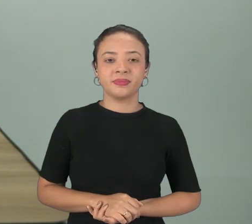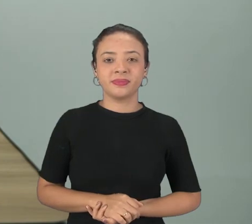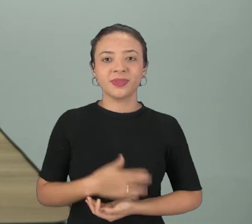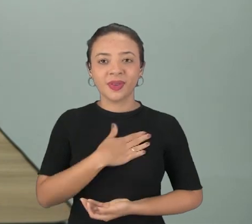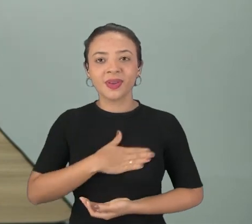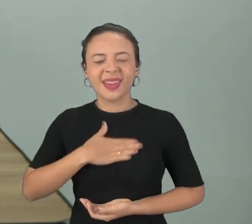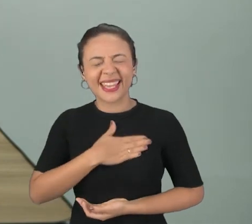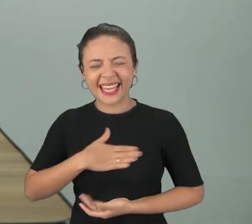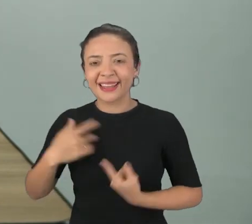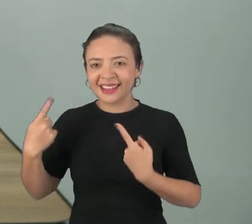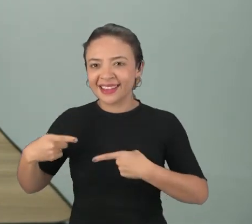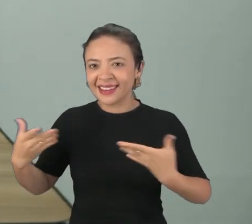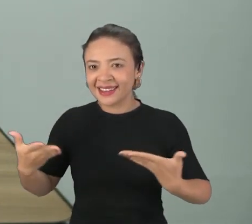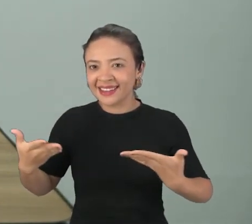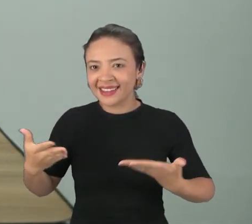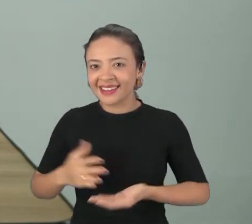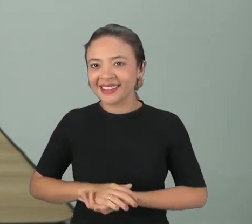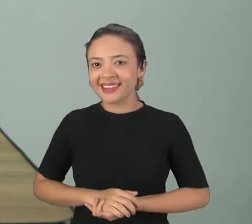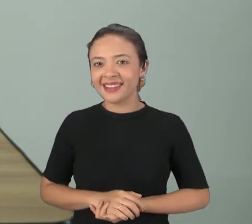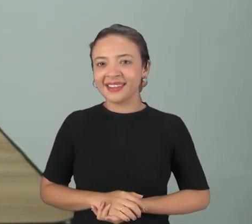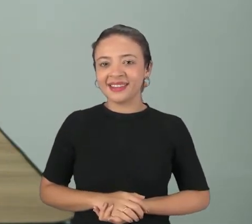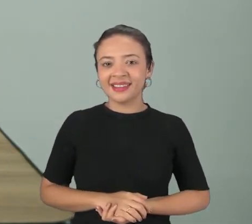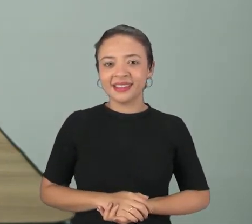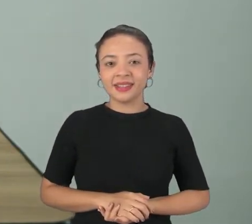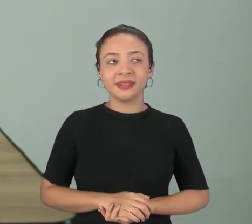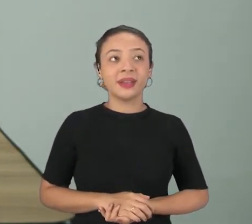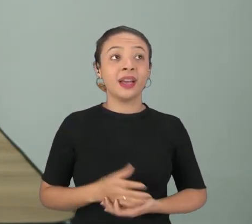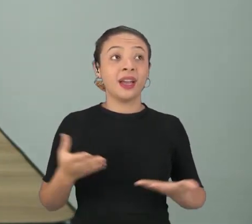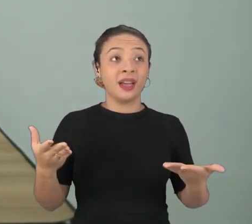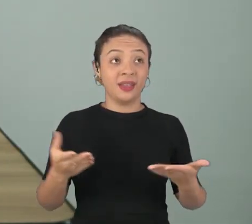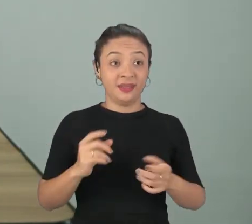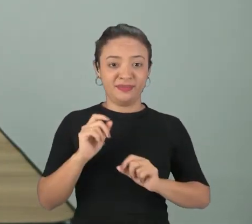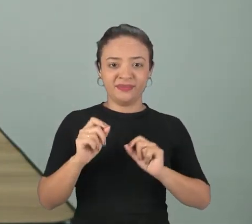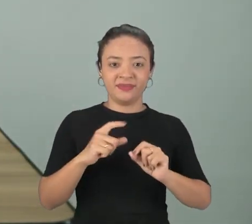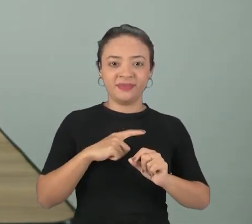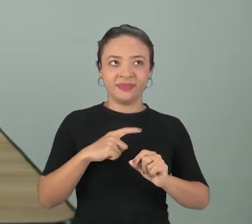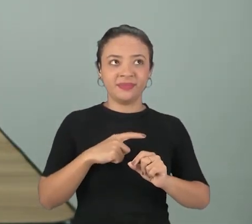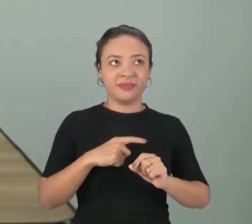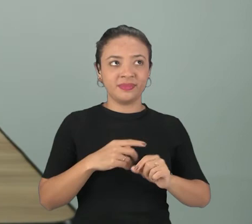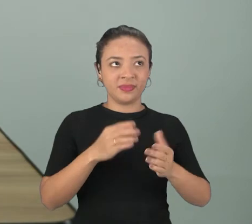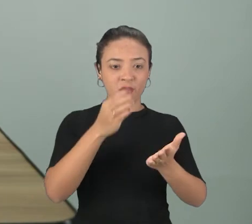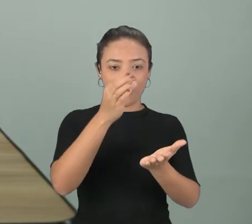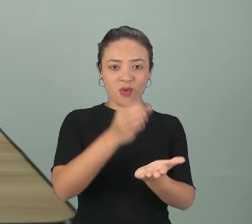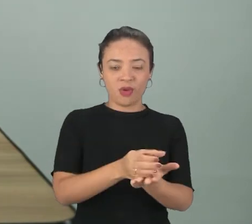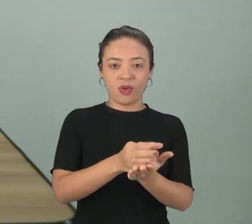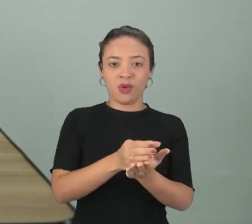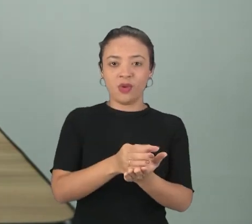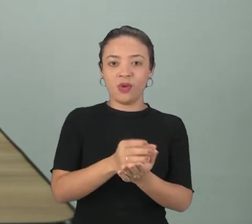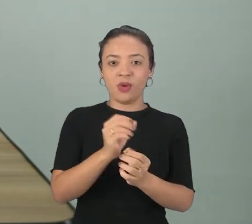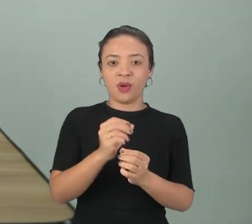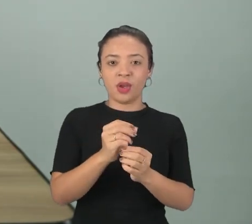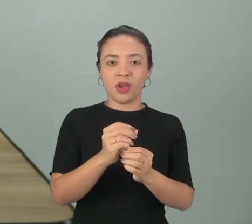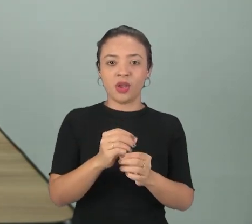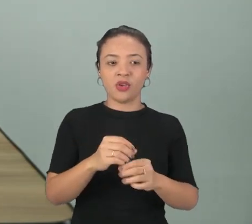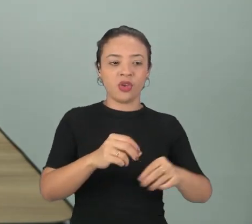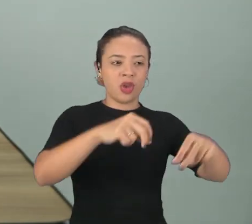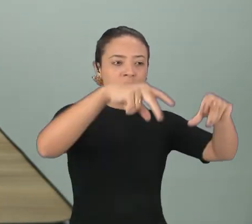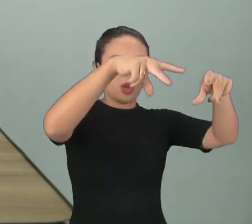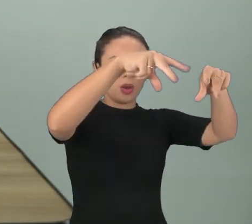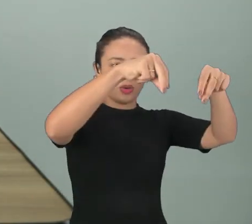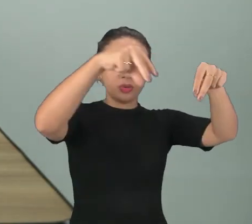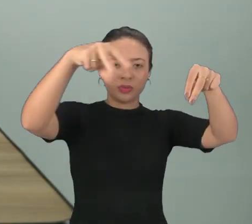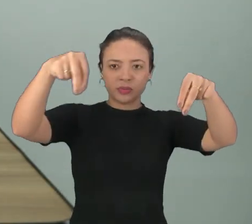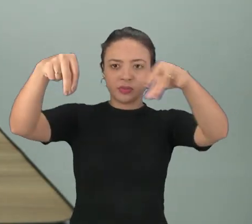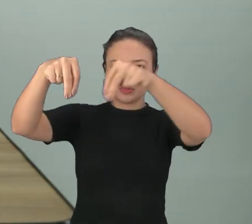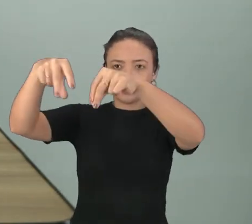bem gostaram dê Oi viu e agora eu tenho aqui olha um potinho de empreendedores vamos para